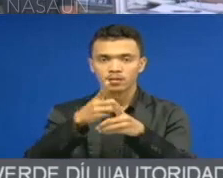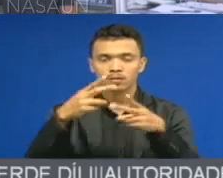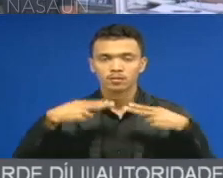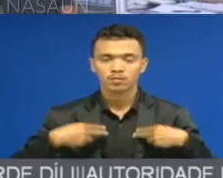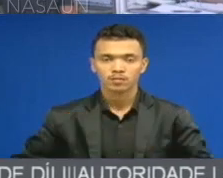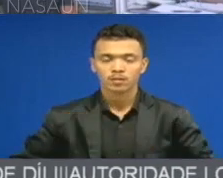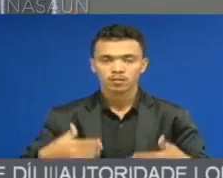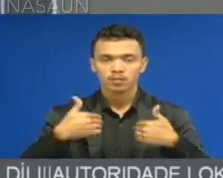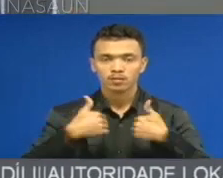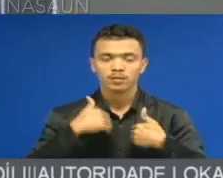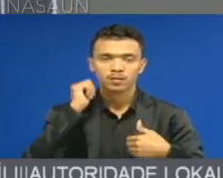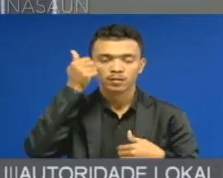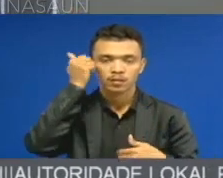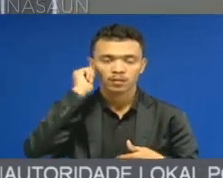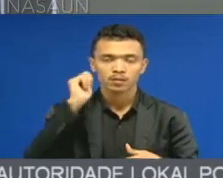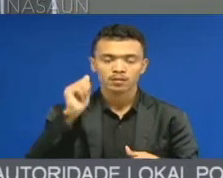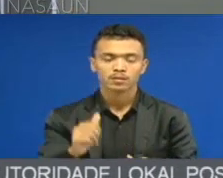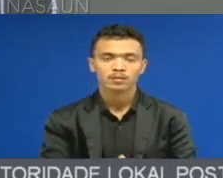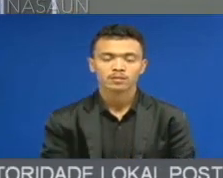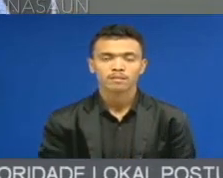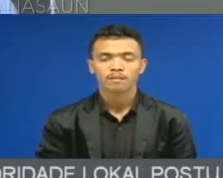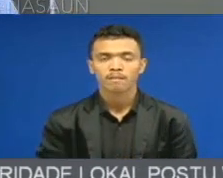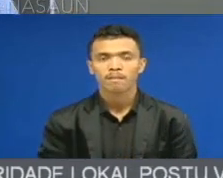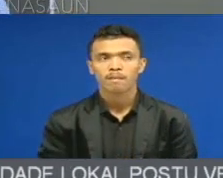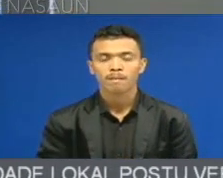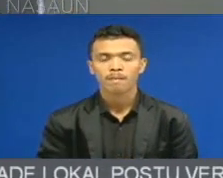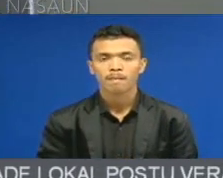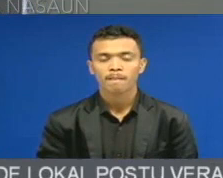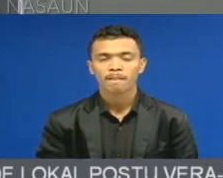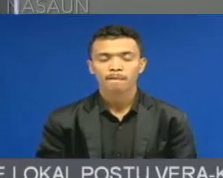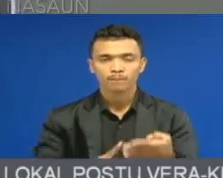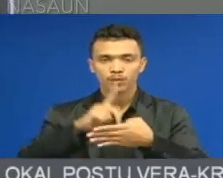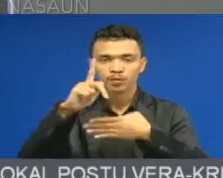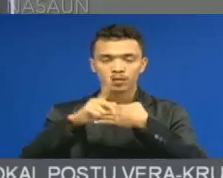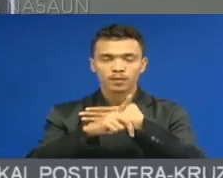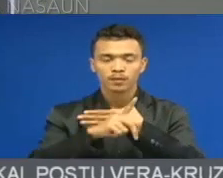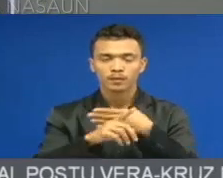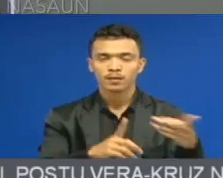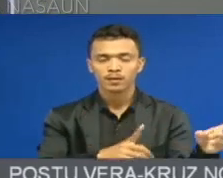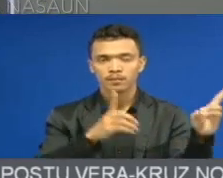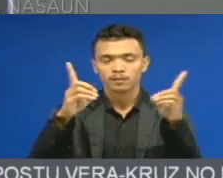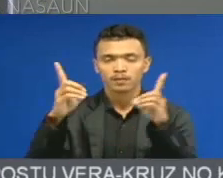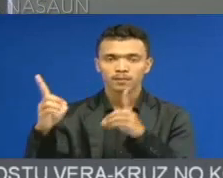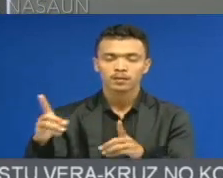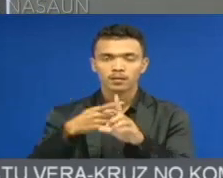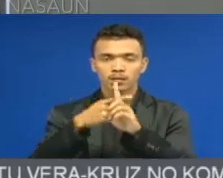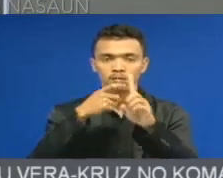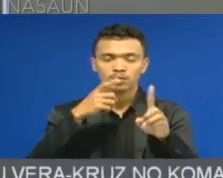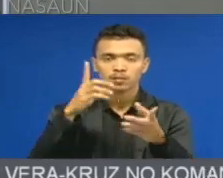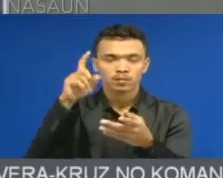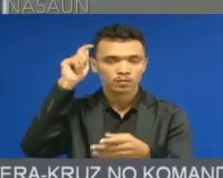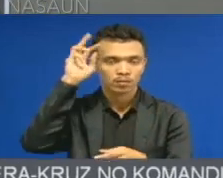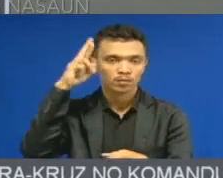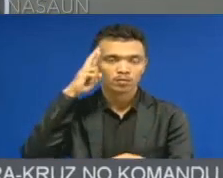Ásia Pacífico. We were established by nesse programa, né, estabelecemos o Husi Dr. Mzorta,